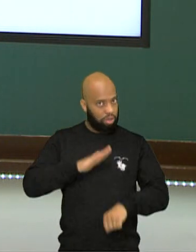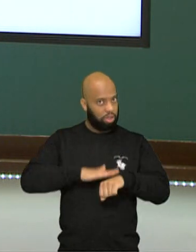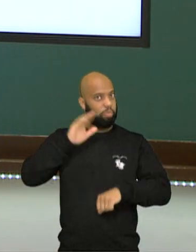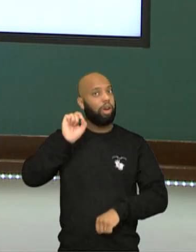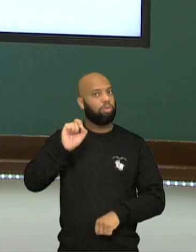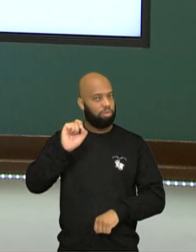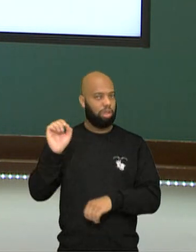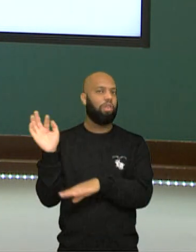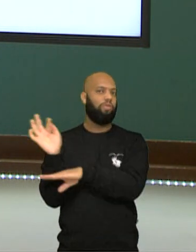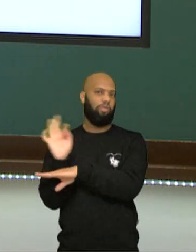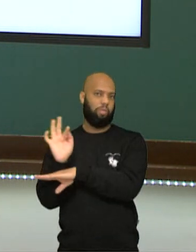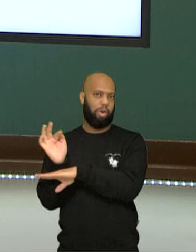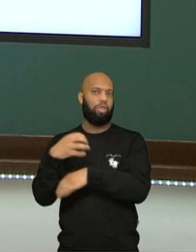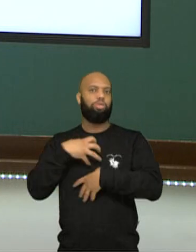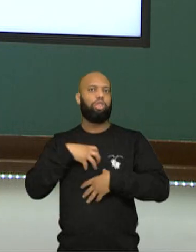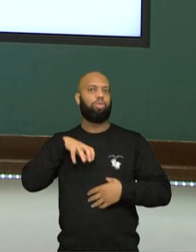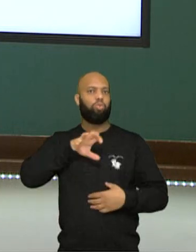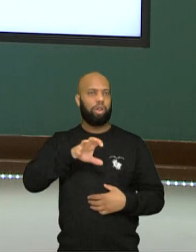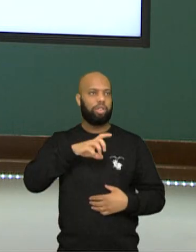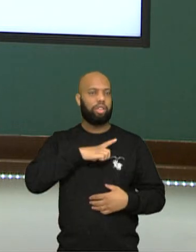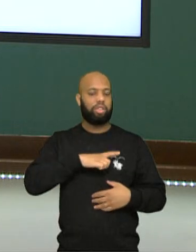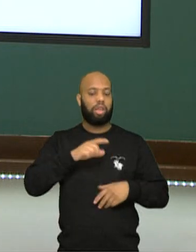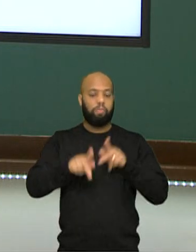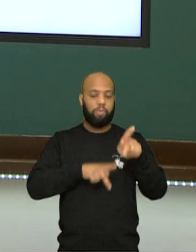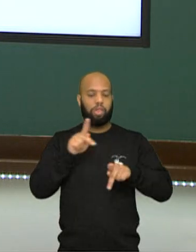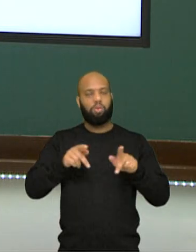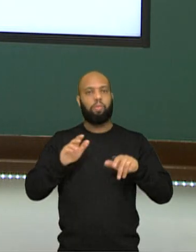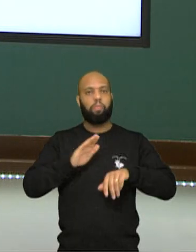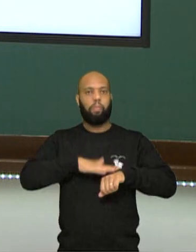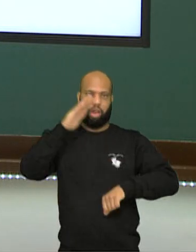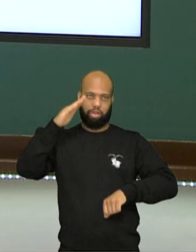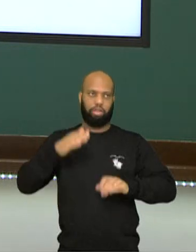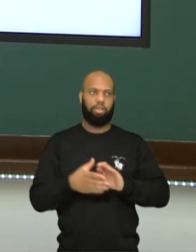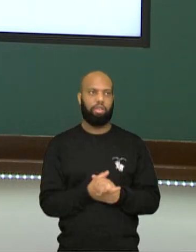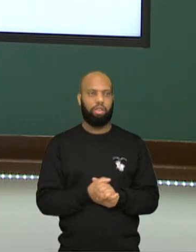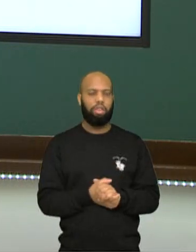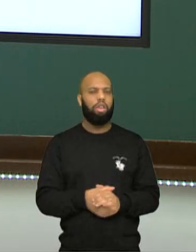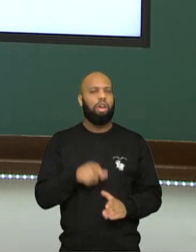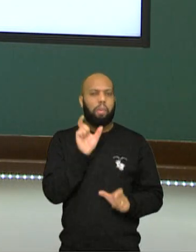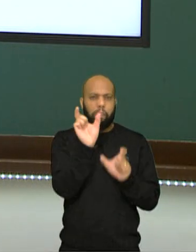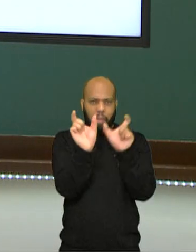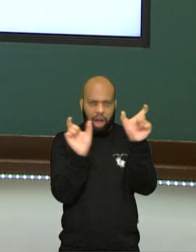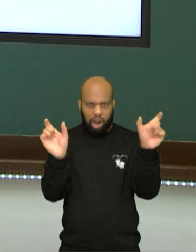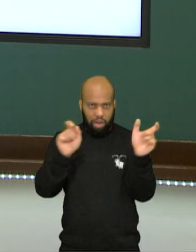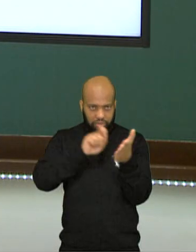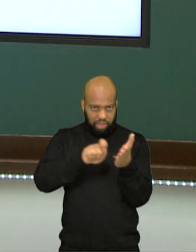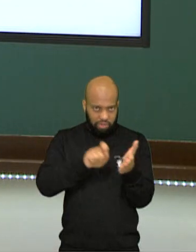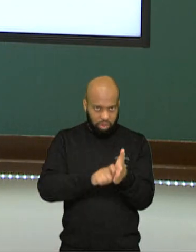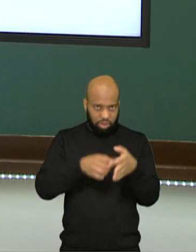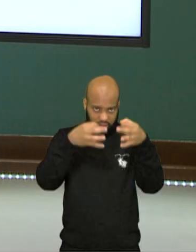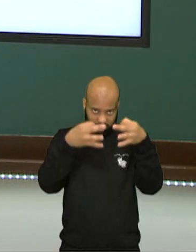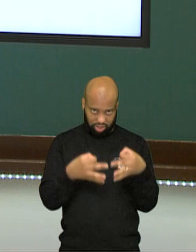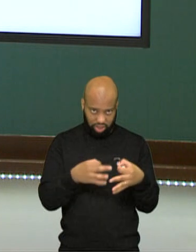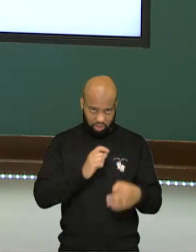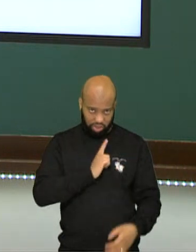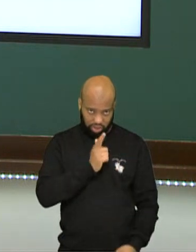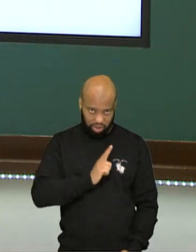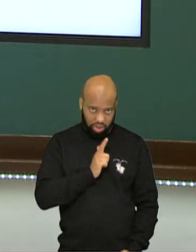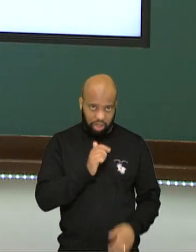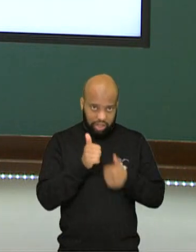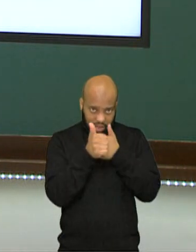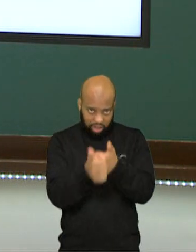seja formal para que abranja um público maior. As palavras estão escritas corretamente? Você